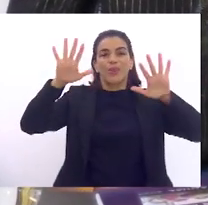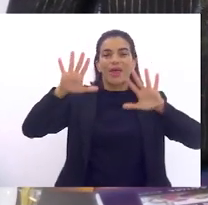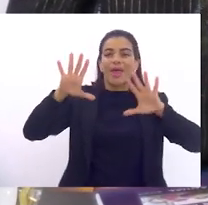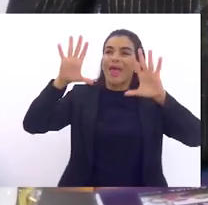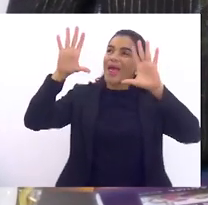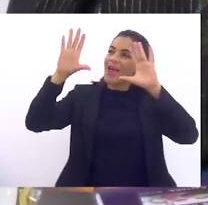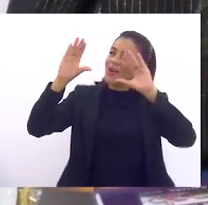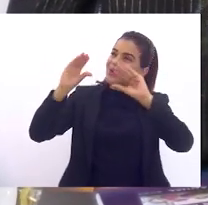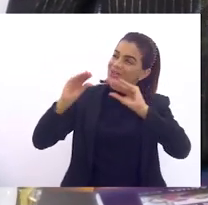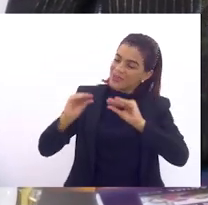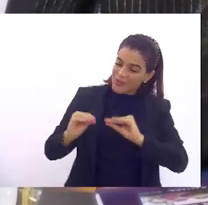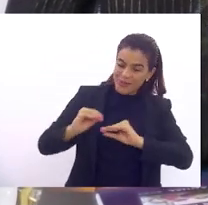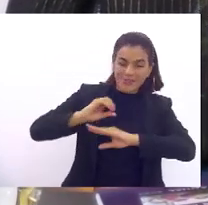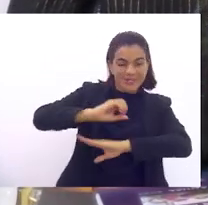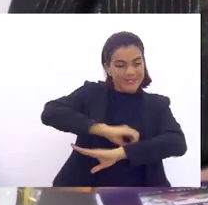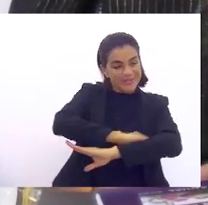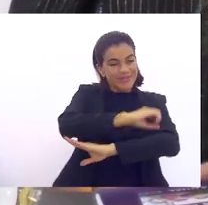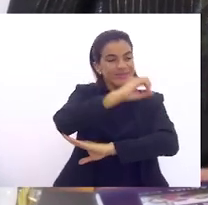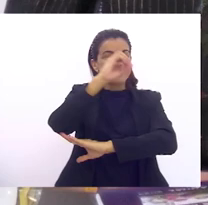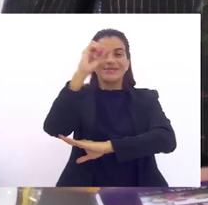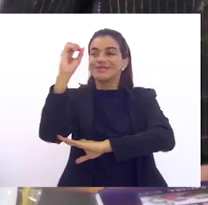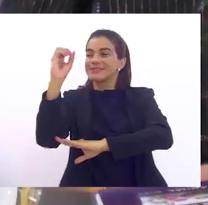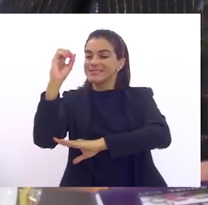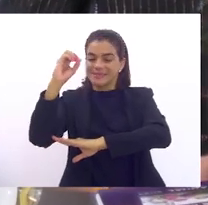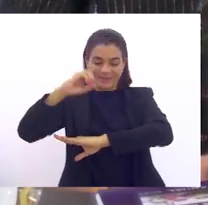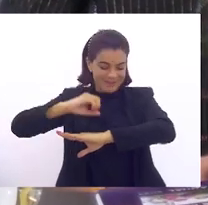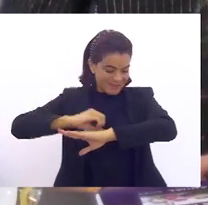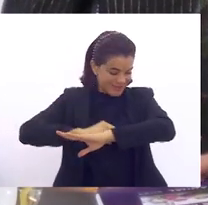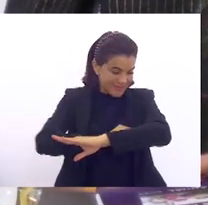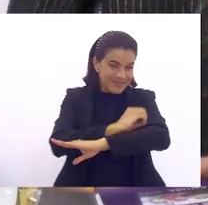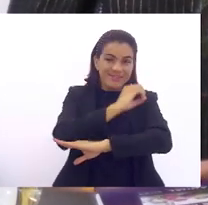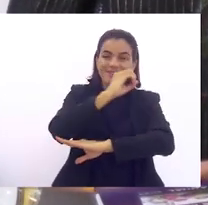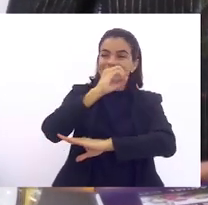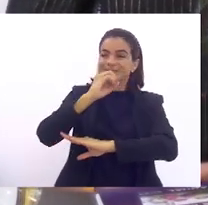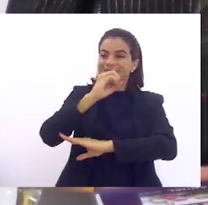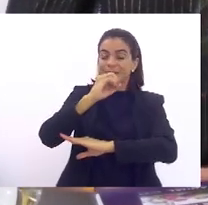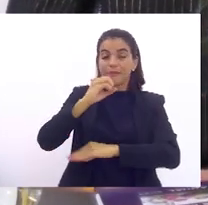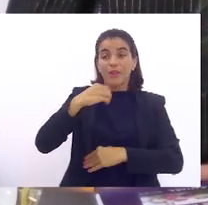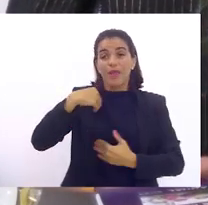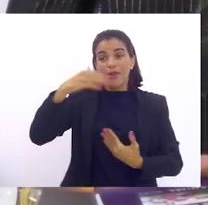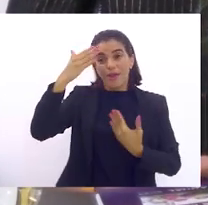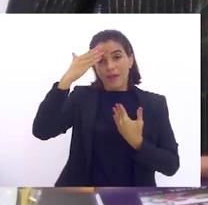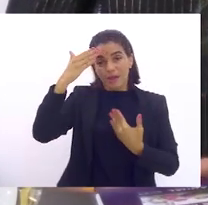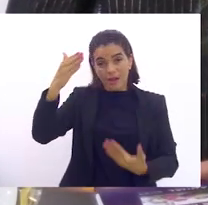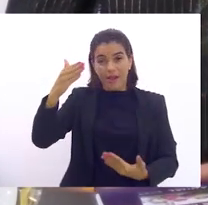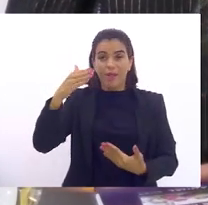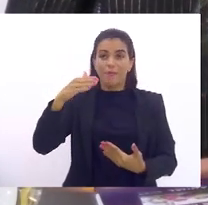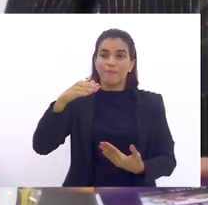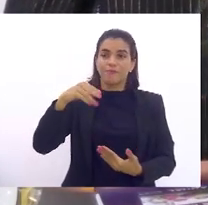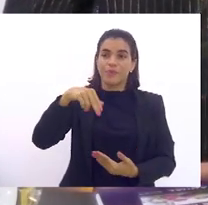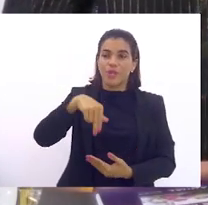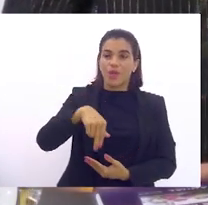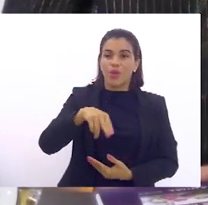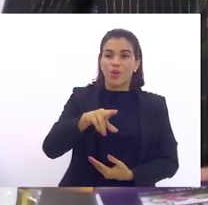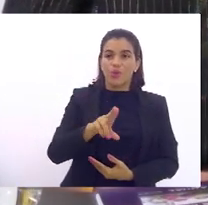noite então eu só tenho agradecer a núcleo Lil porque se a gente não